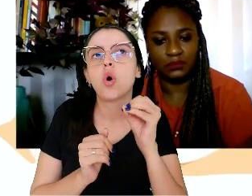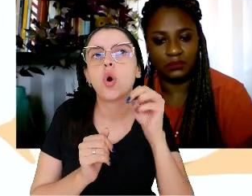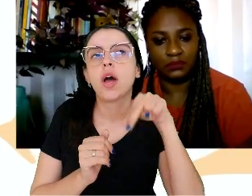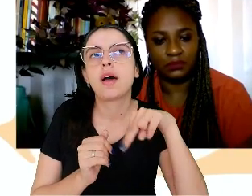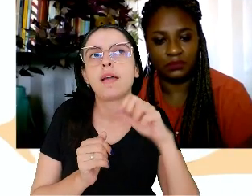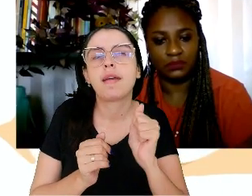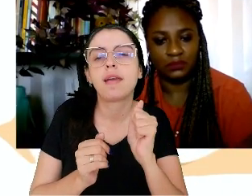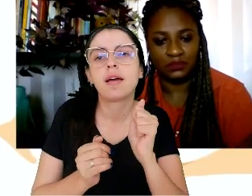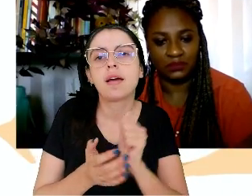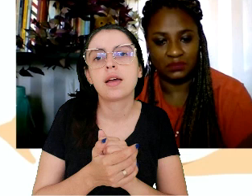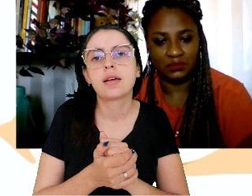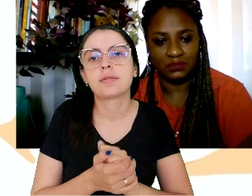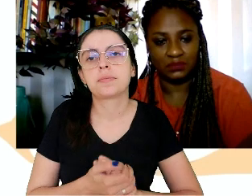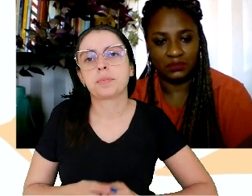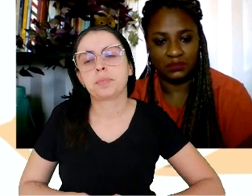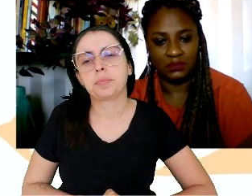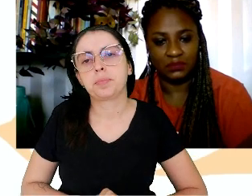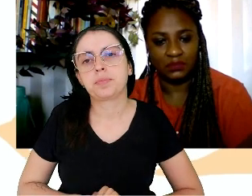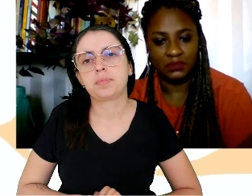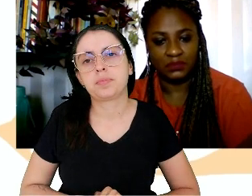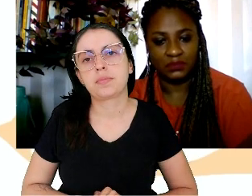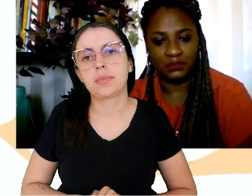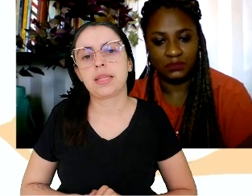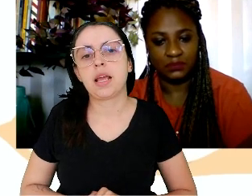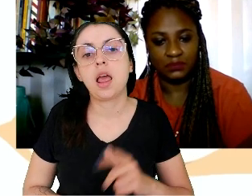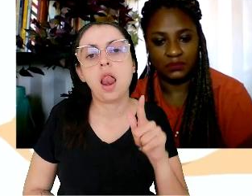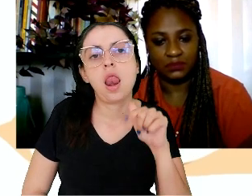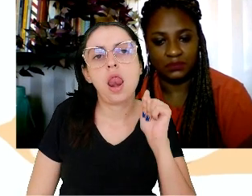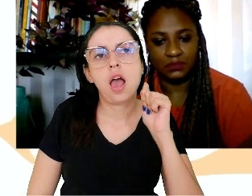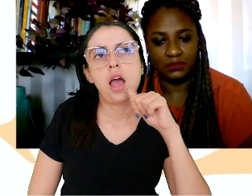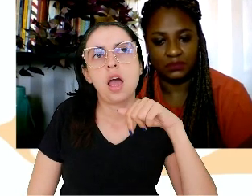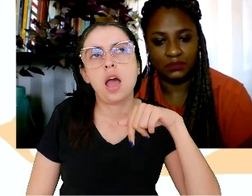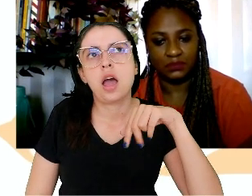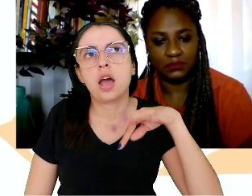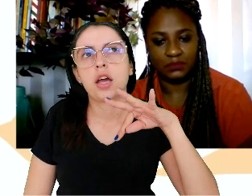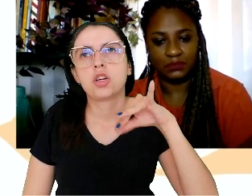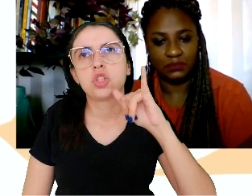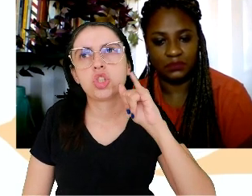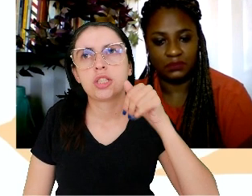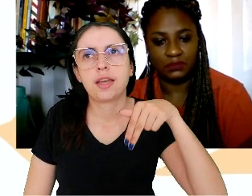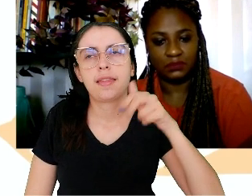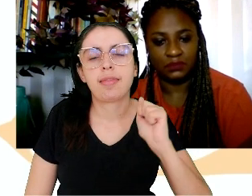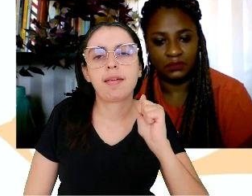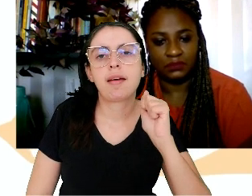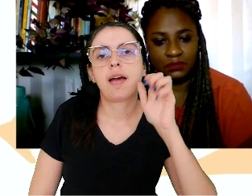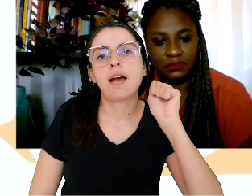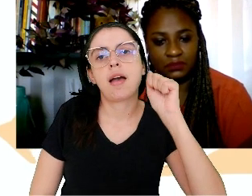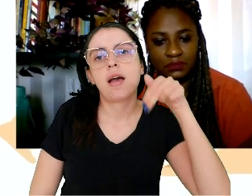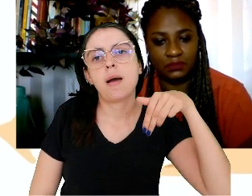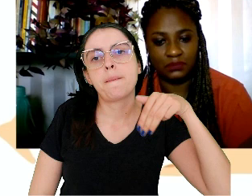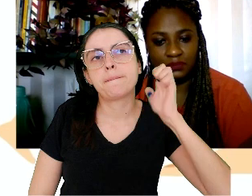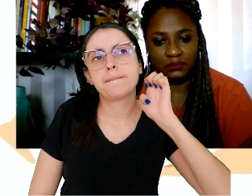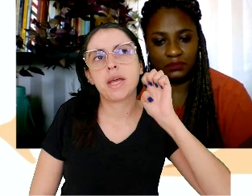in Spanish, Portuguese and da Latinoamérica, né, estudos da América Latina.